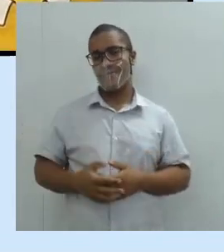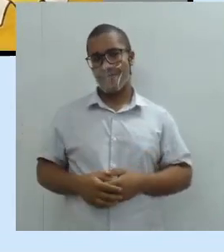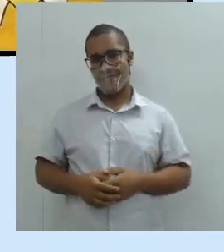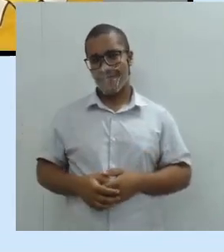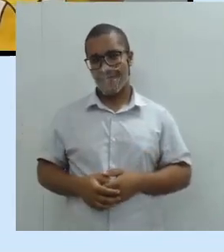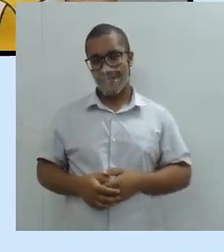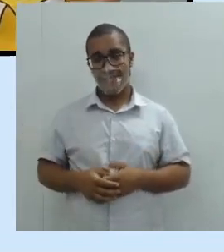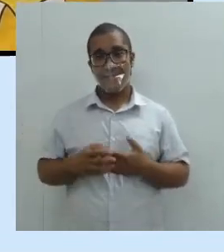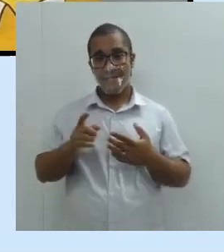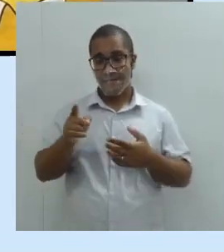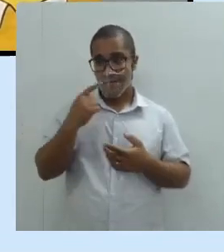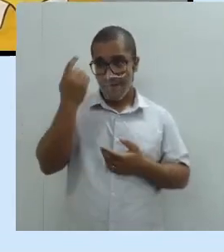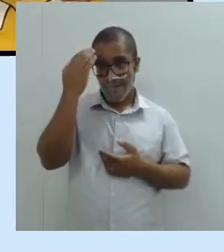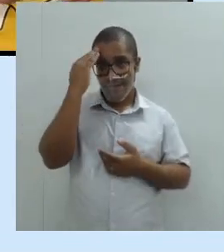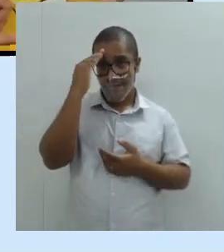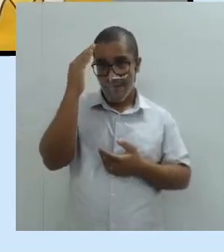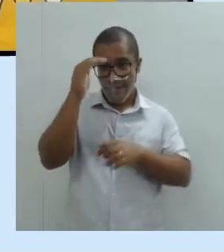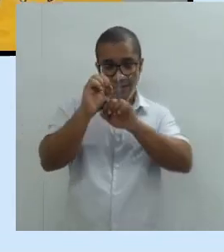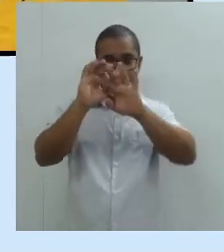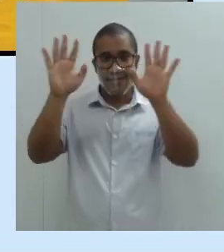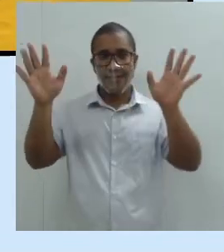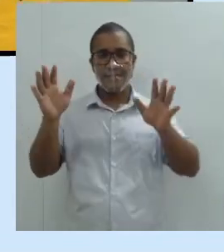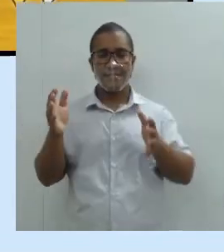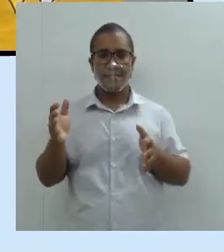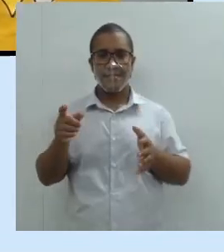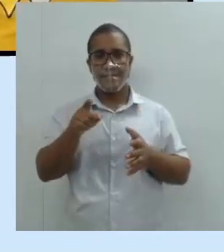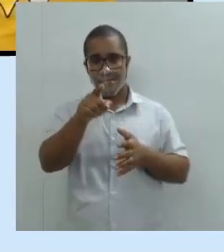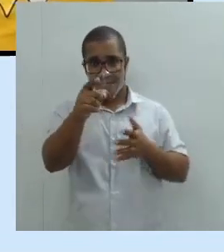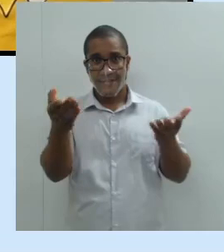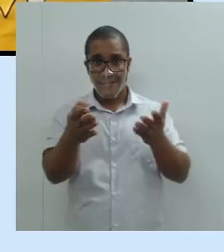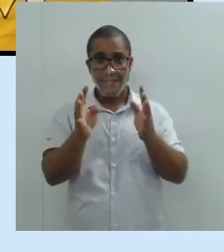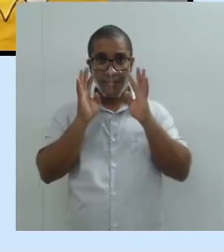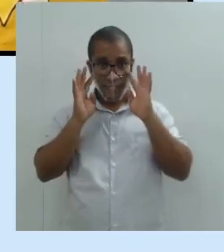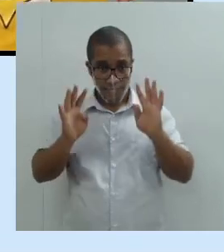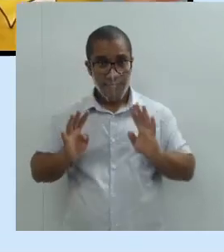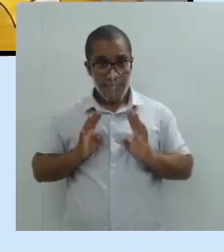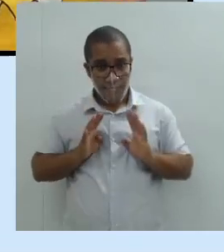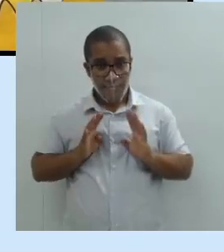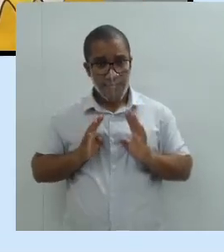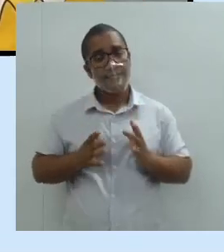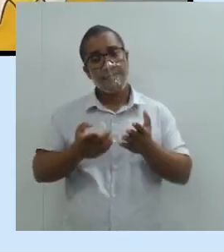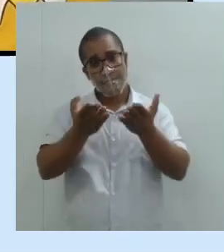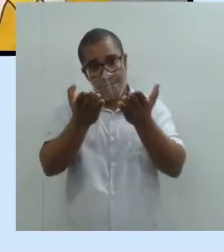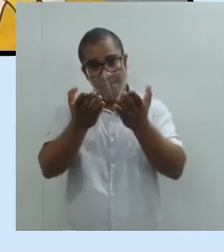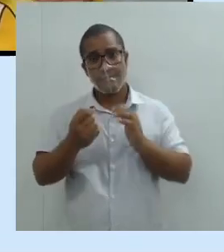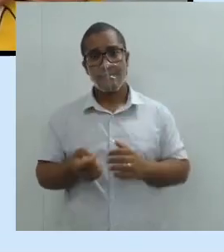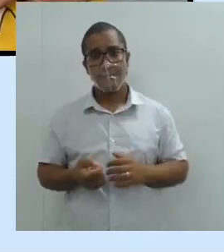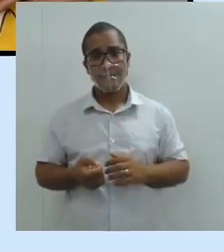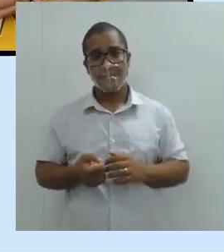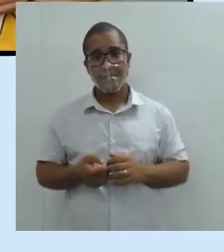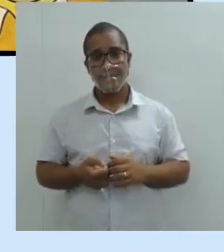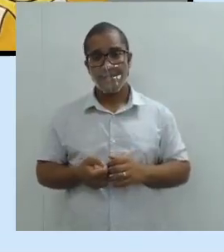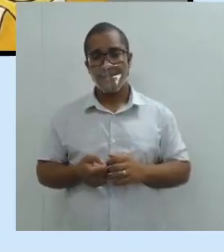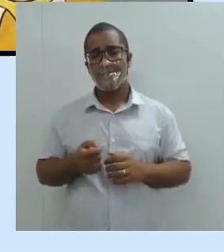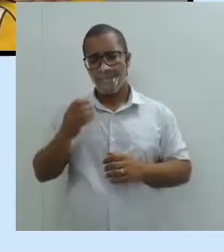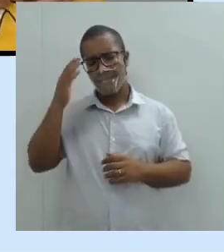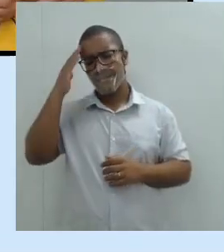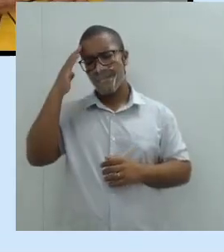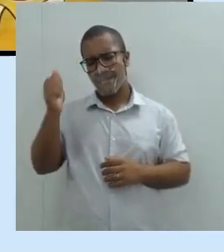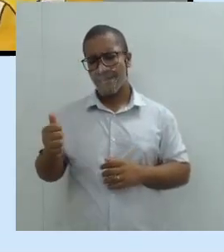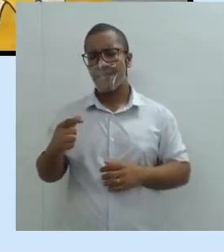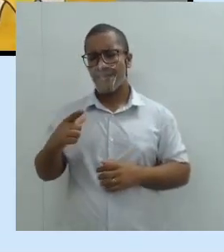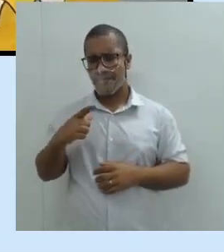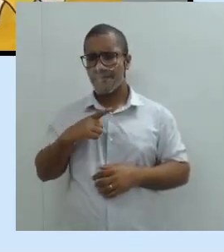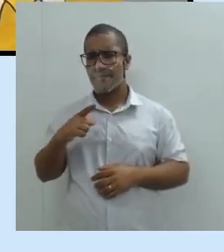entender o conceito e preservar. E você que está me vendo aqui em casa, né? Você que está me vendo aqui em casa sabe muito